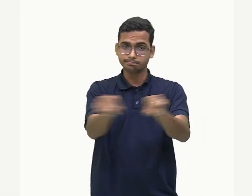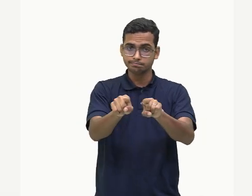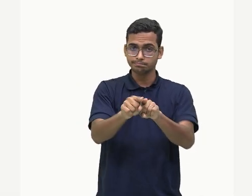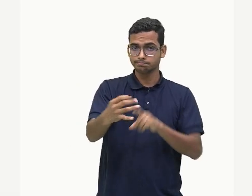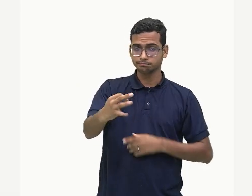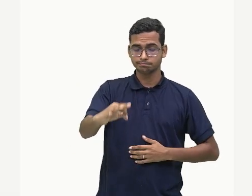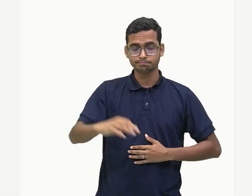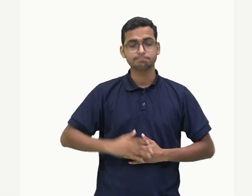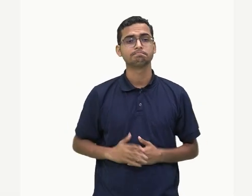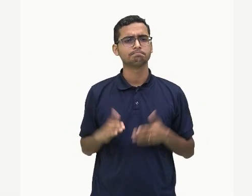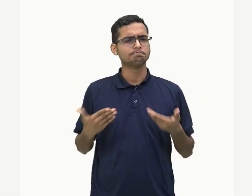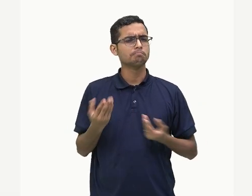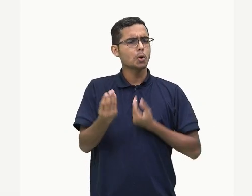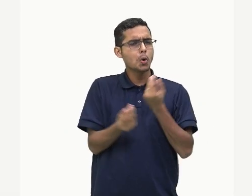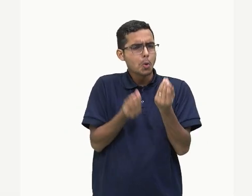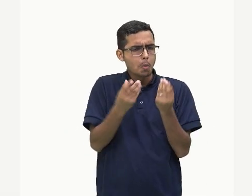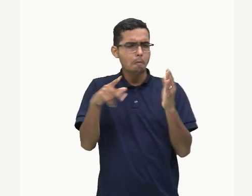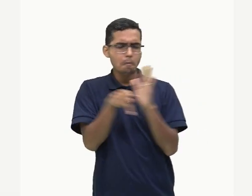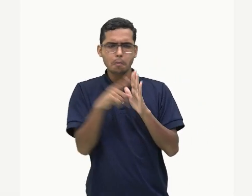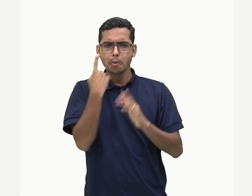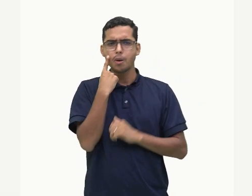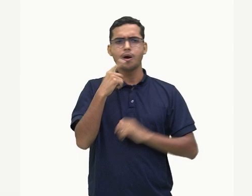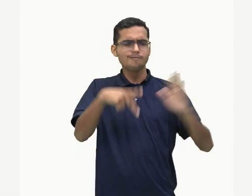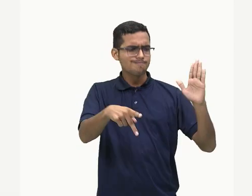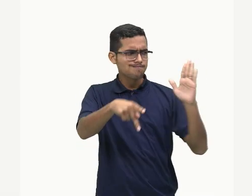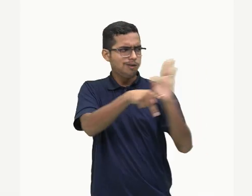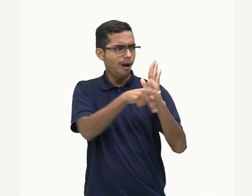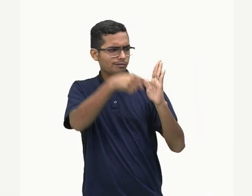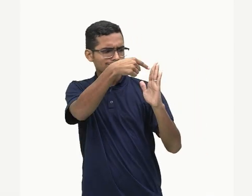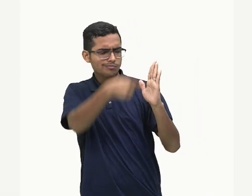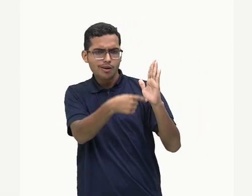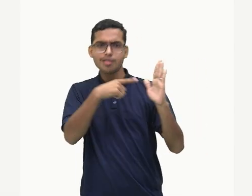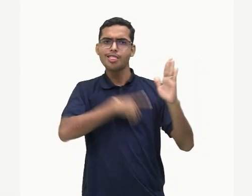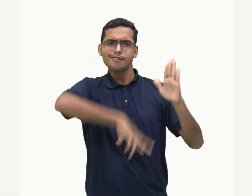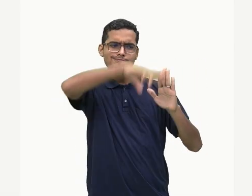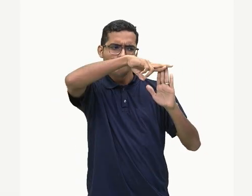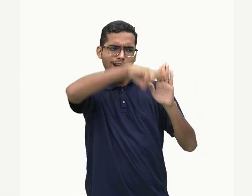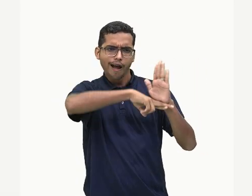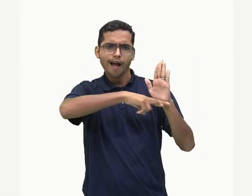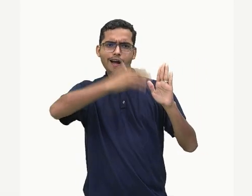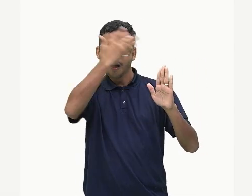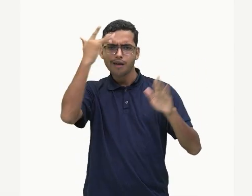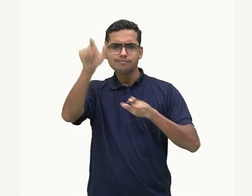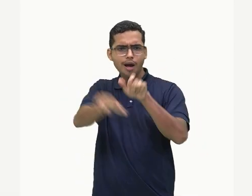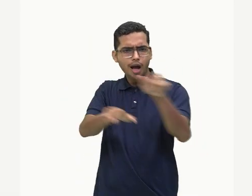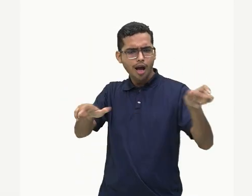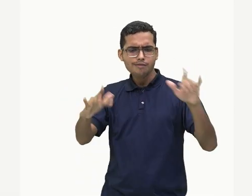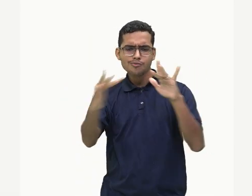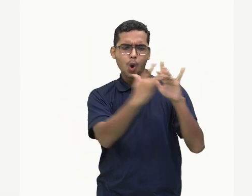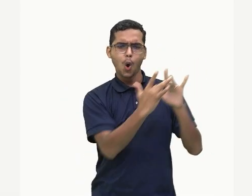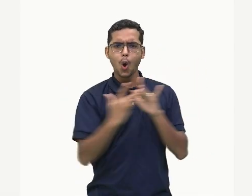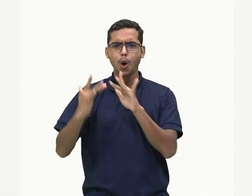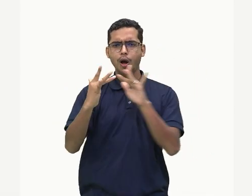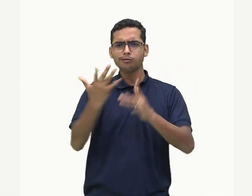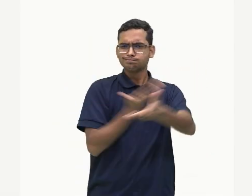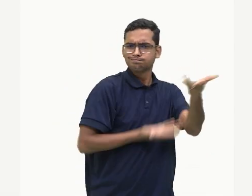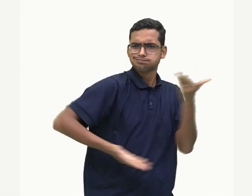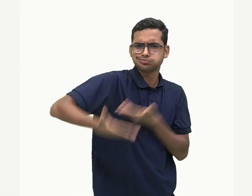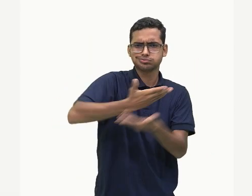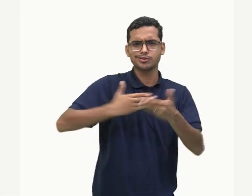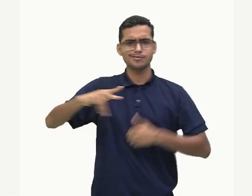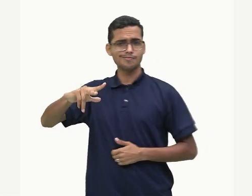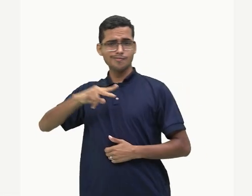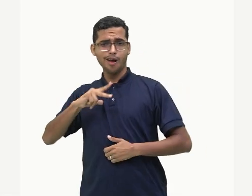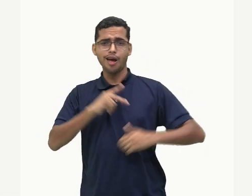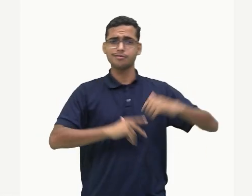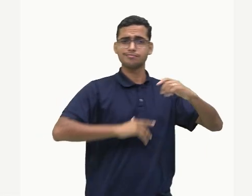a partir dos princípios que algumas regras de convivência, tanto pessoal quanto interpessoal,